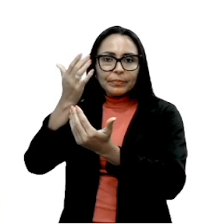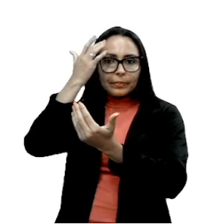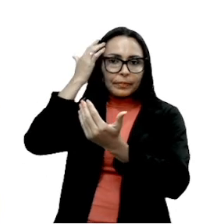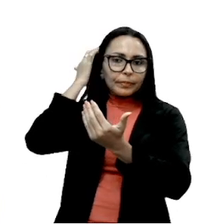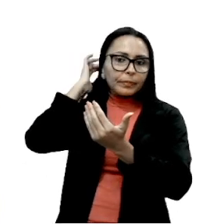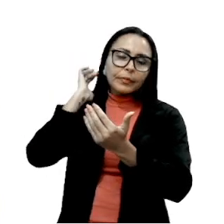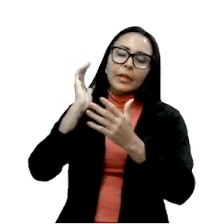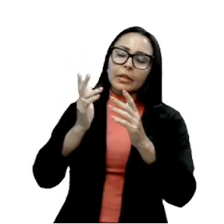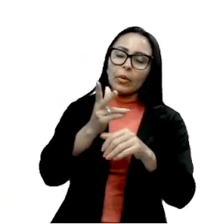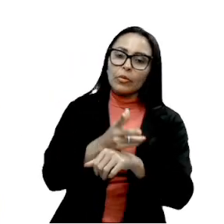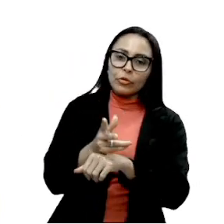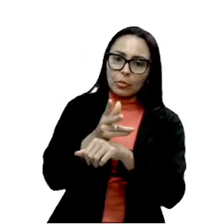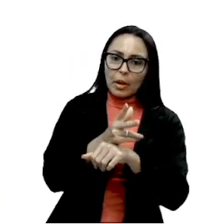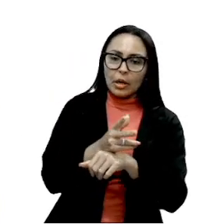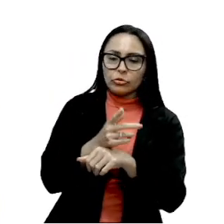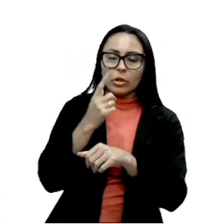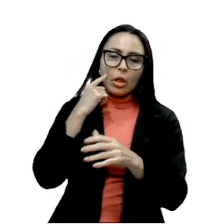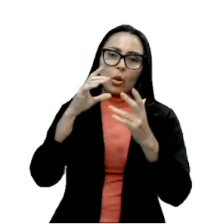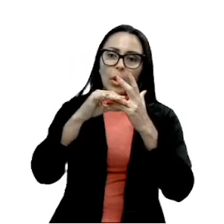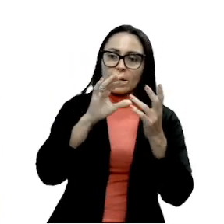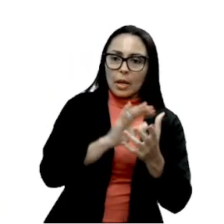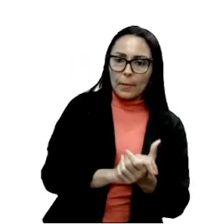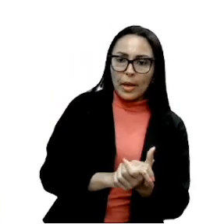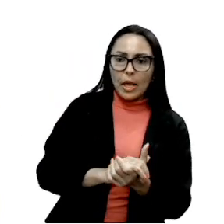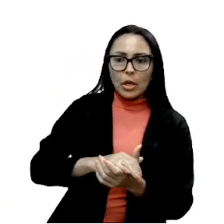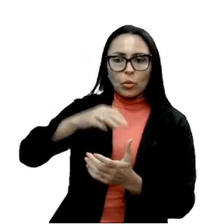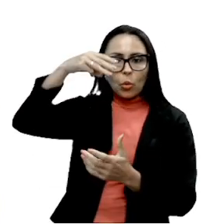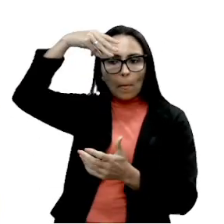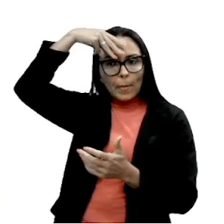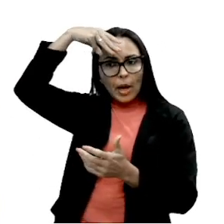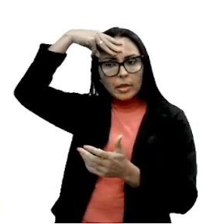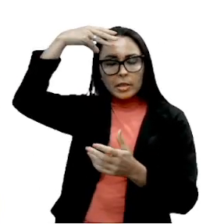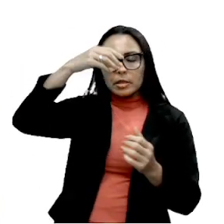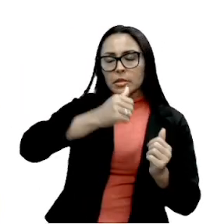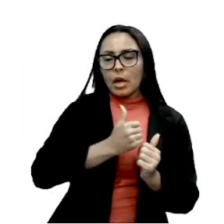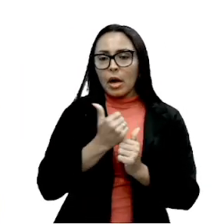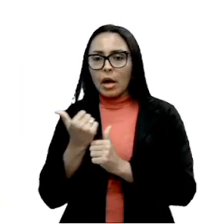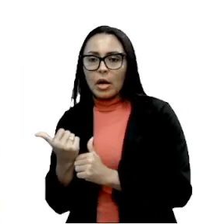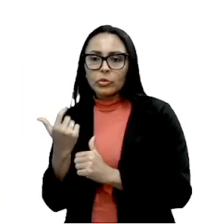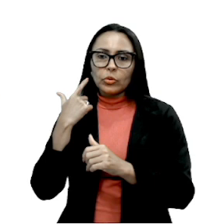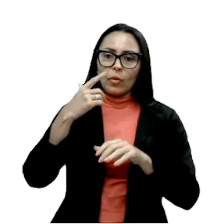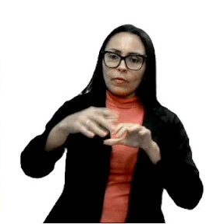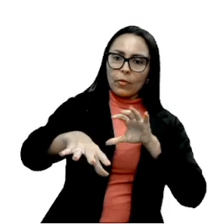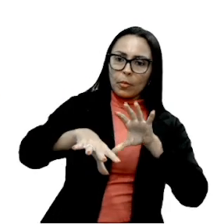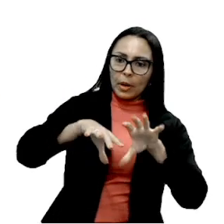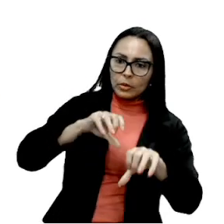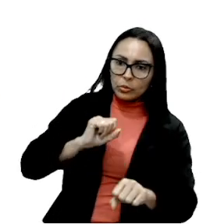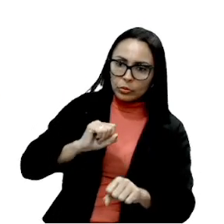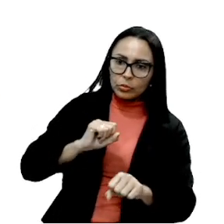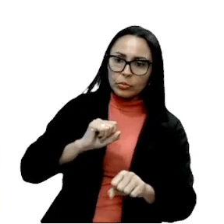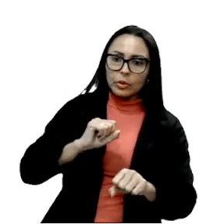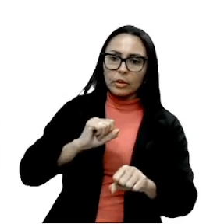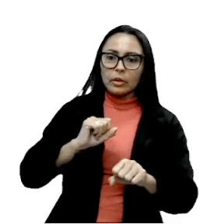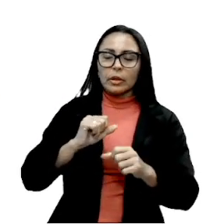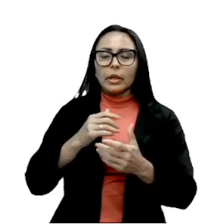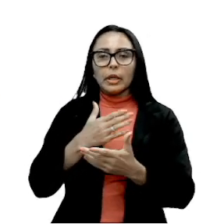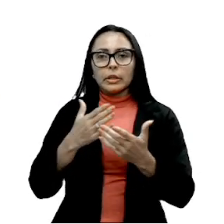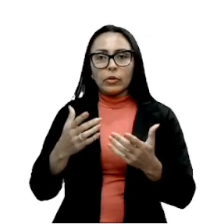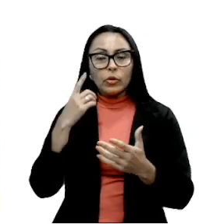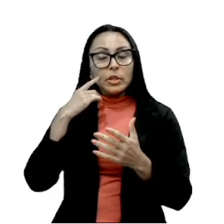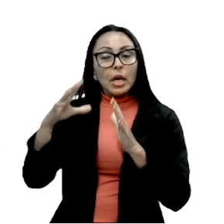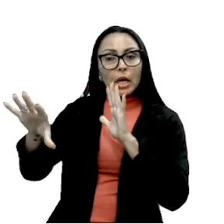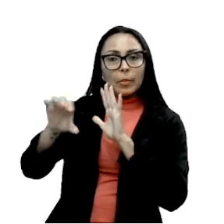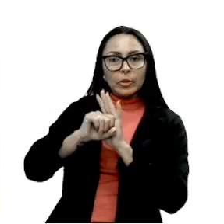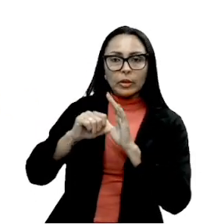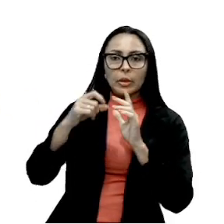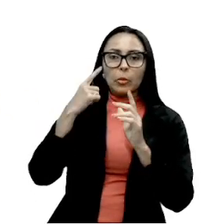uma filmagem num casamento, num batizado, numa formatura. Então, aquele momento você tem que captar. Depois você pode fazer a